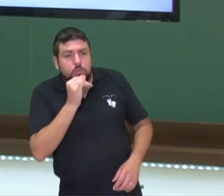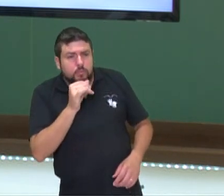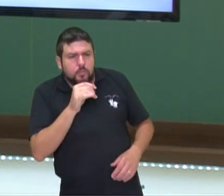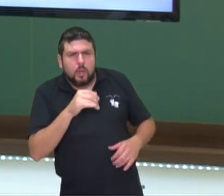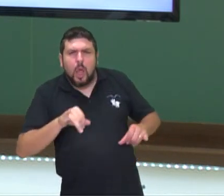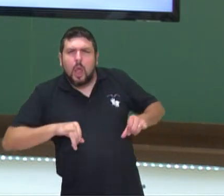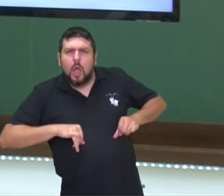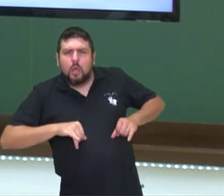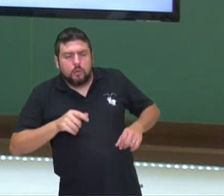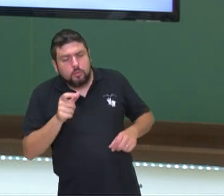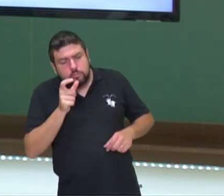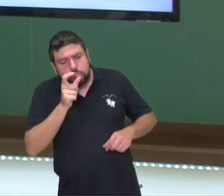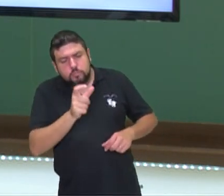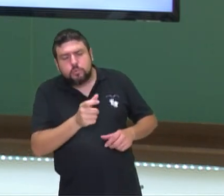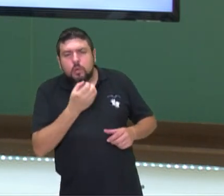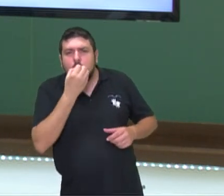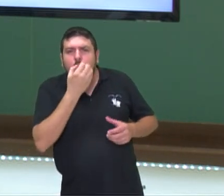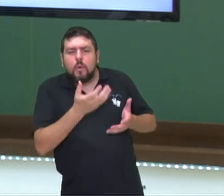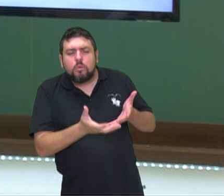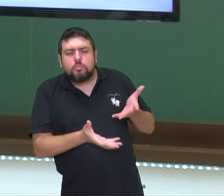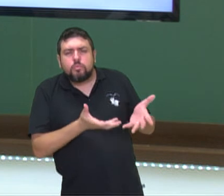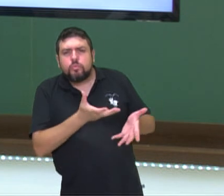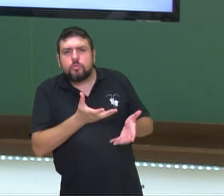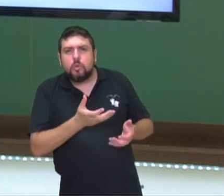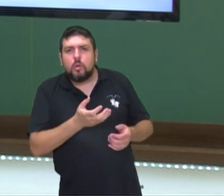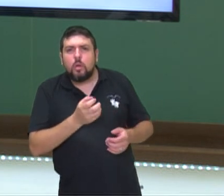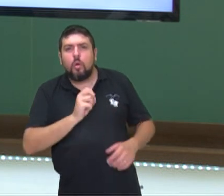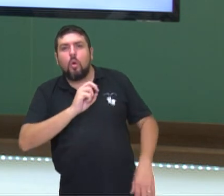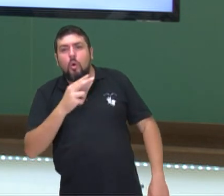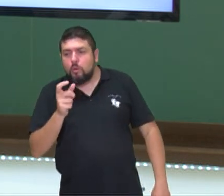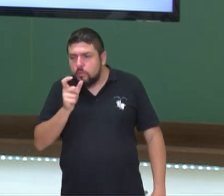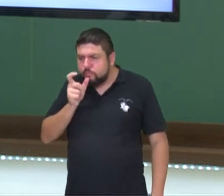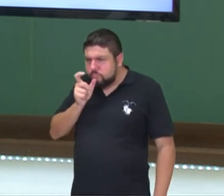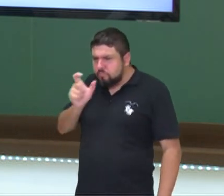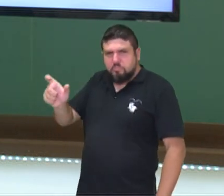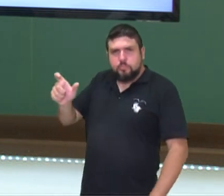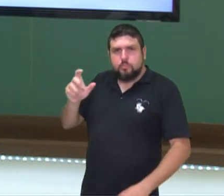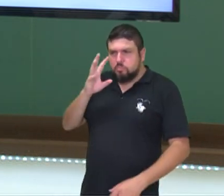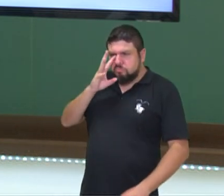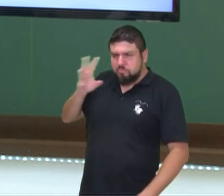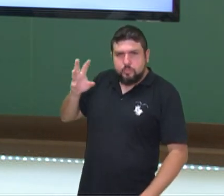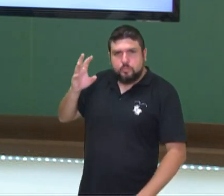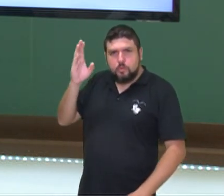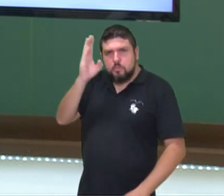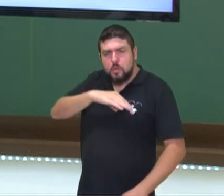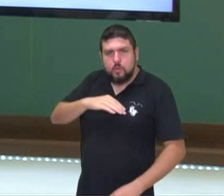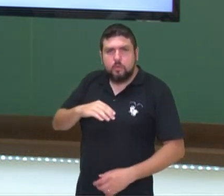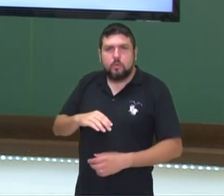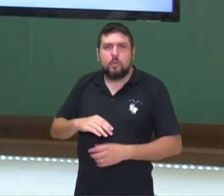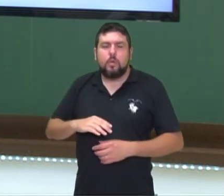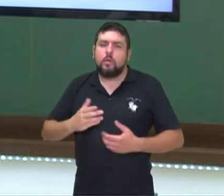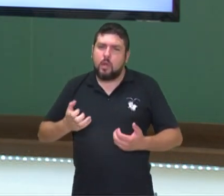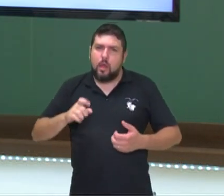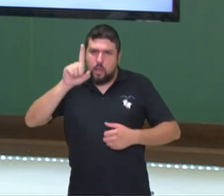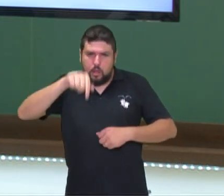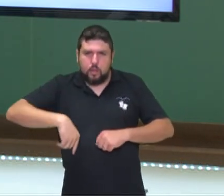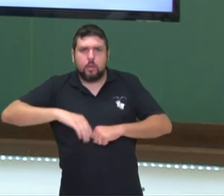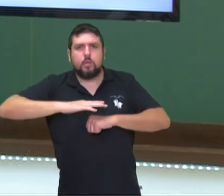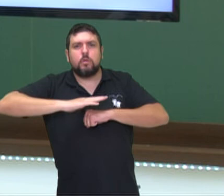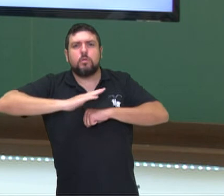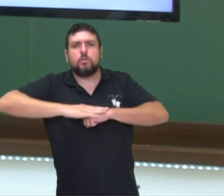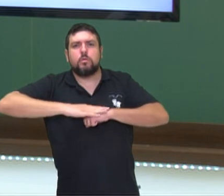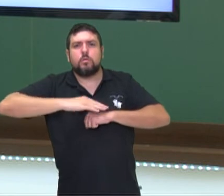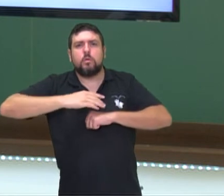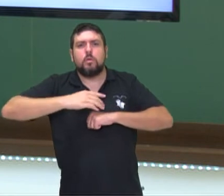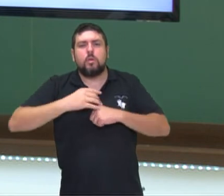em si mesma, mas de como ela é usada, isso depende. Então, o interesse de quem usa essa palavra que vai definir